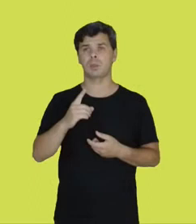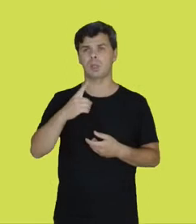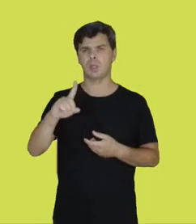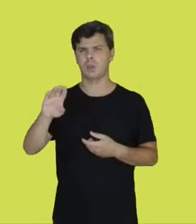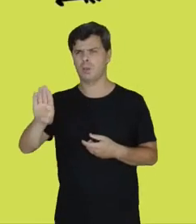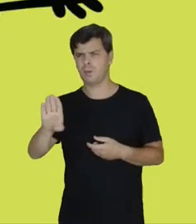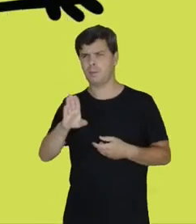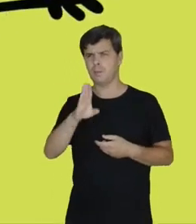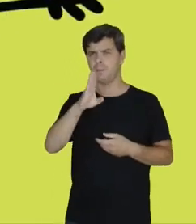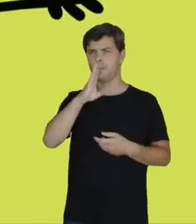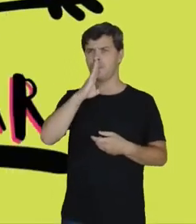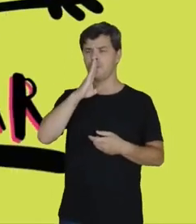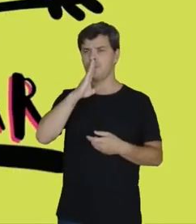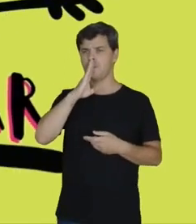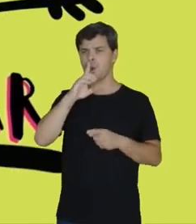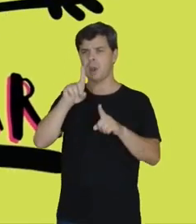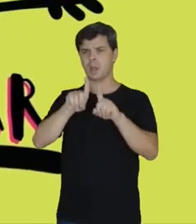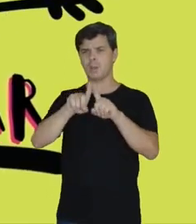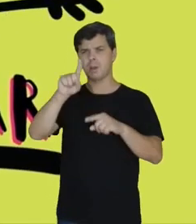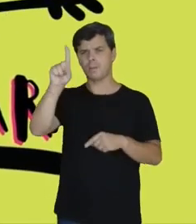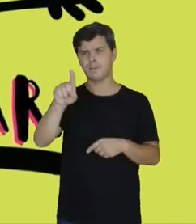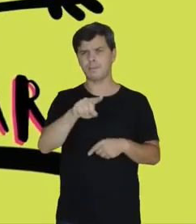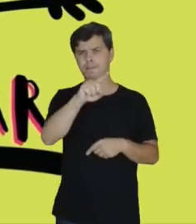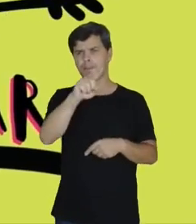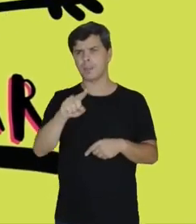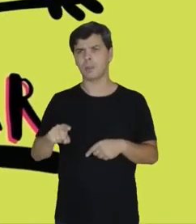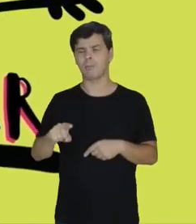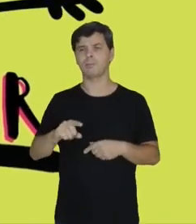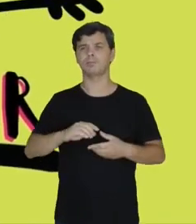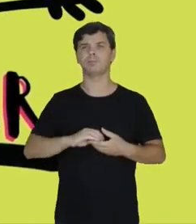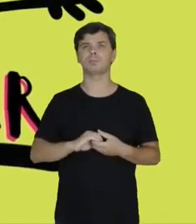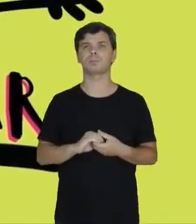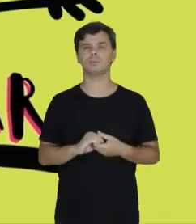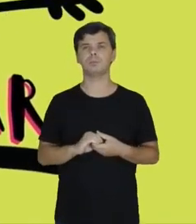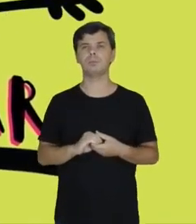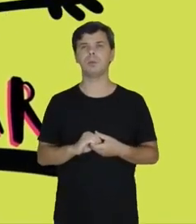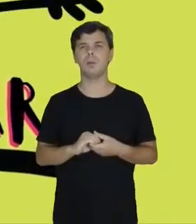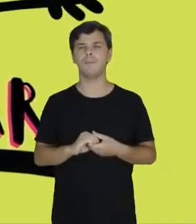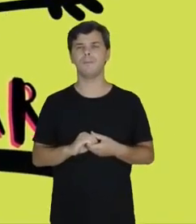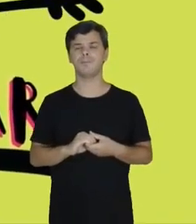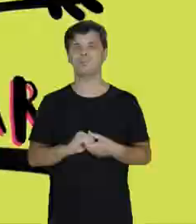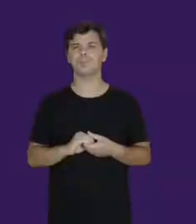Não vão mais conseguir me anular, me calar.